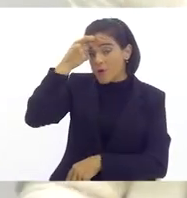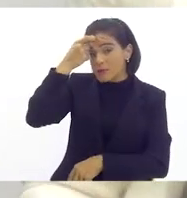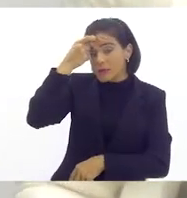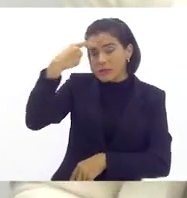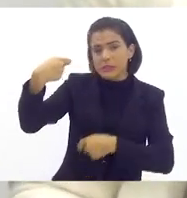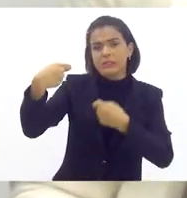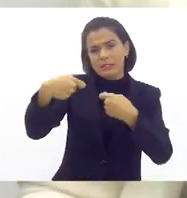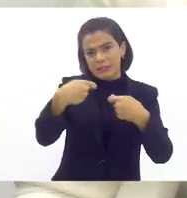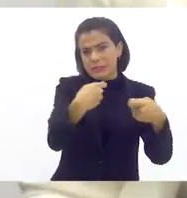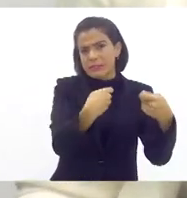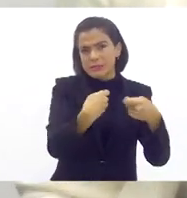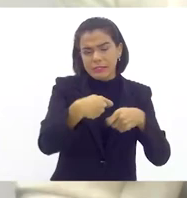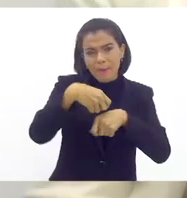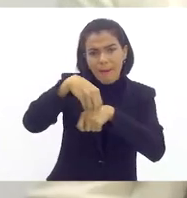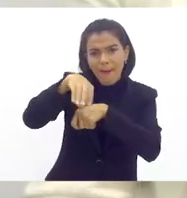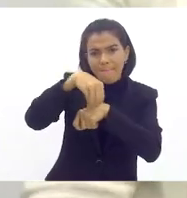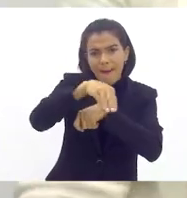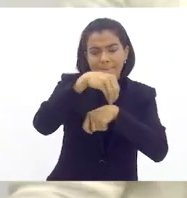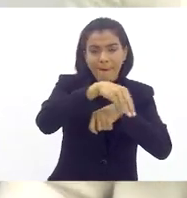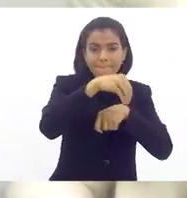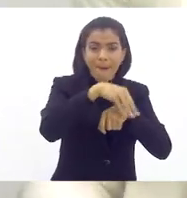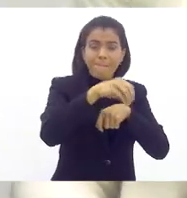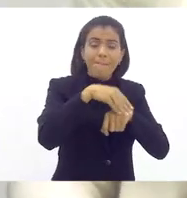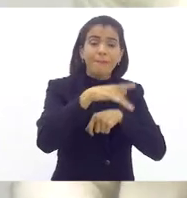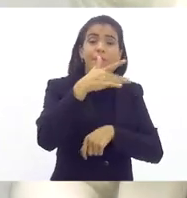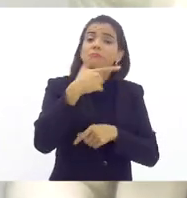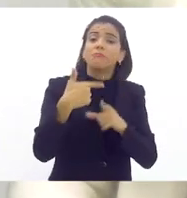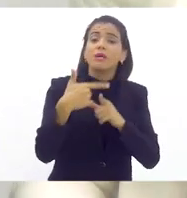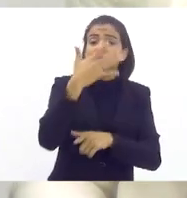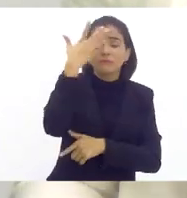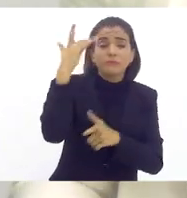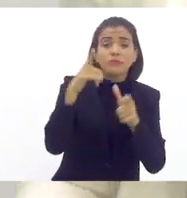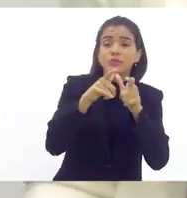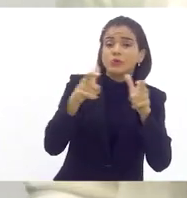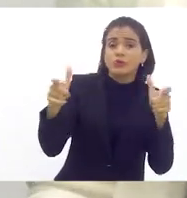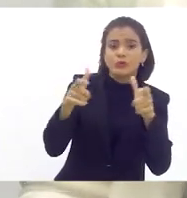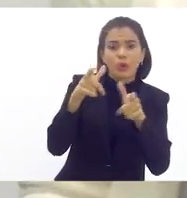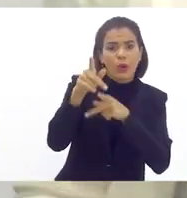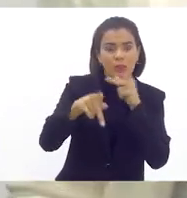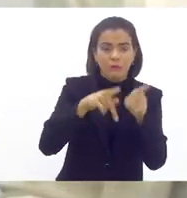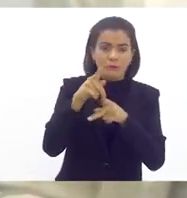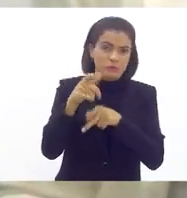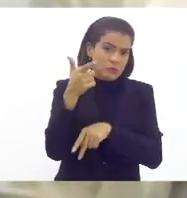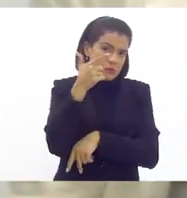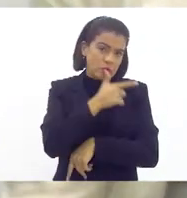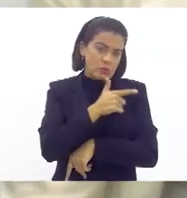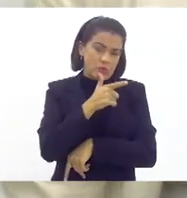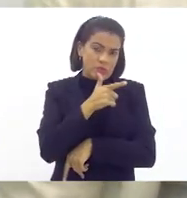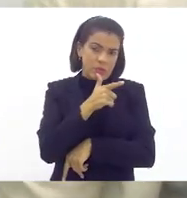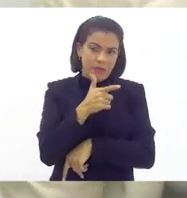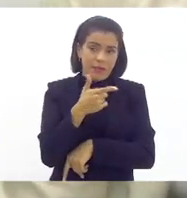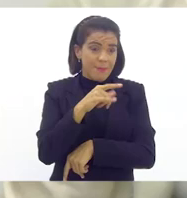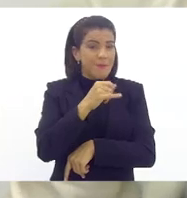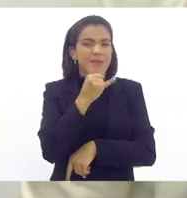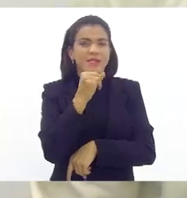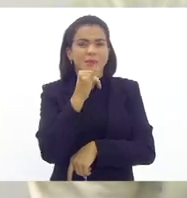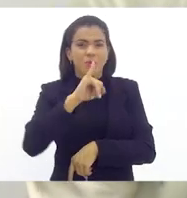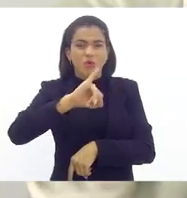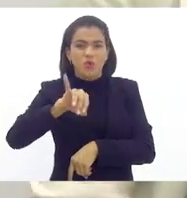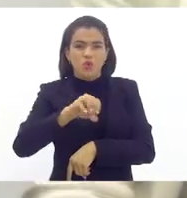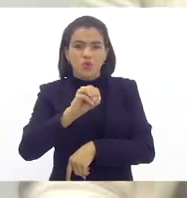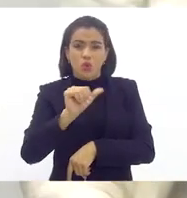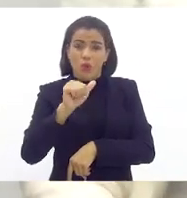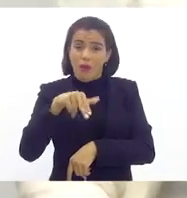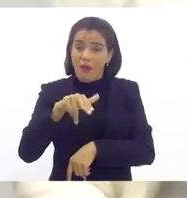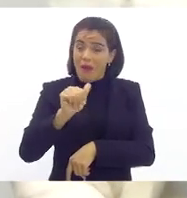as próprias pessoas não têm acesso. de, por exemplo, a Joana, que está aqui na mesa, foi na